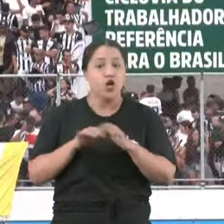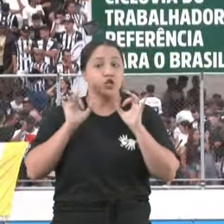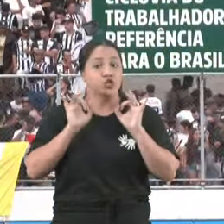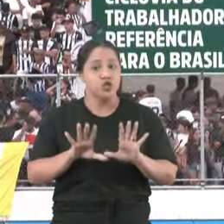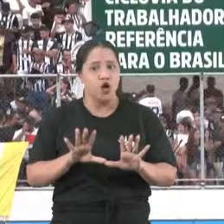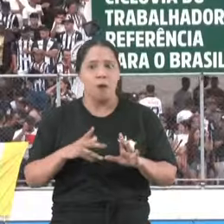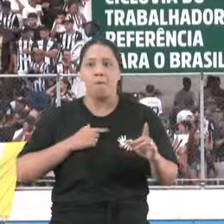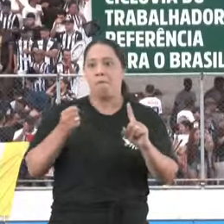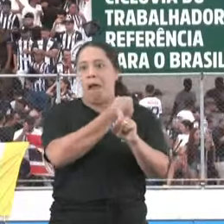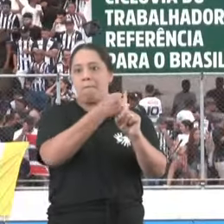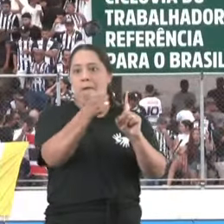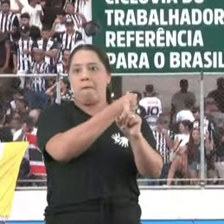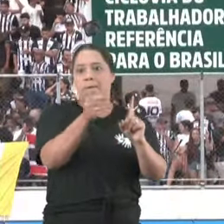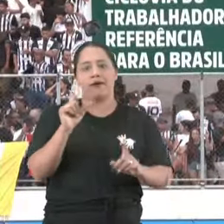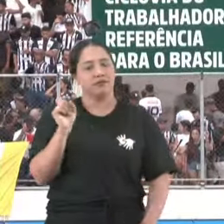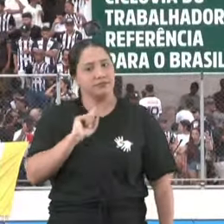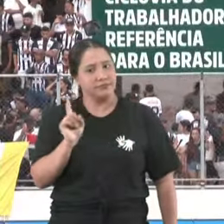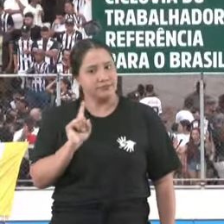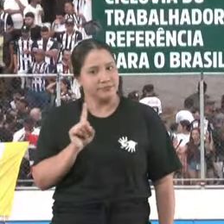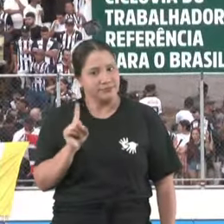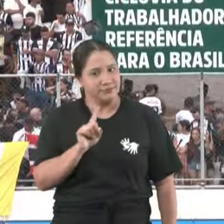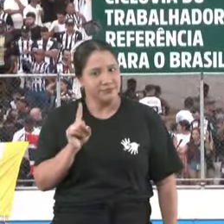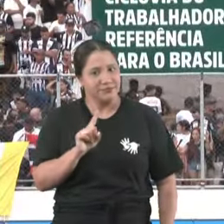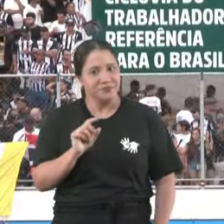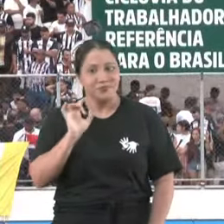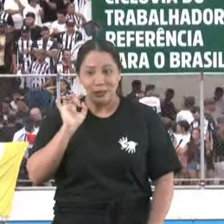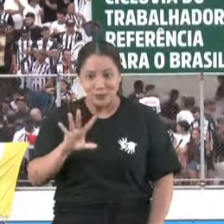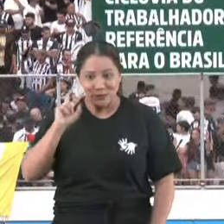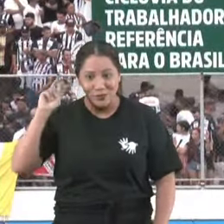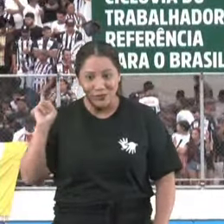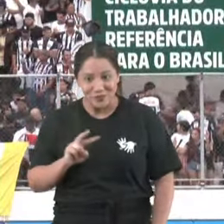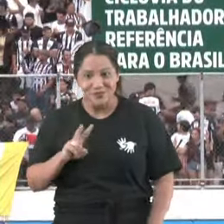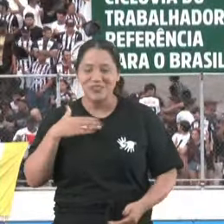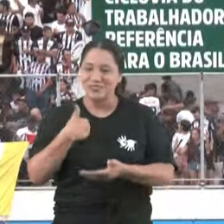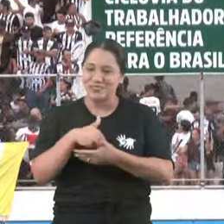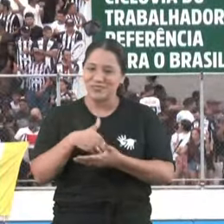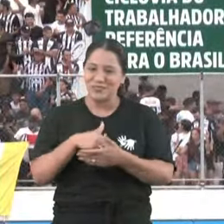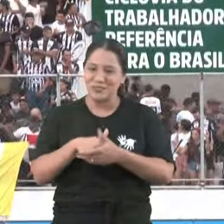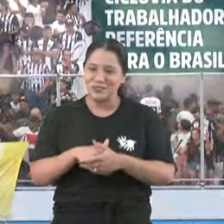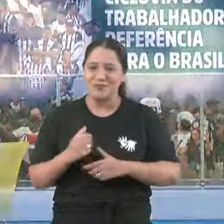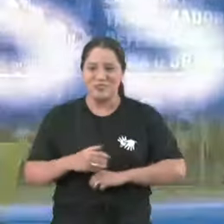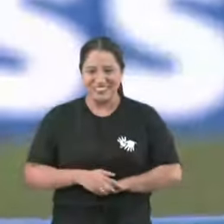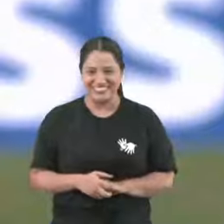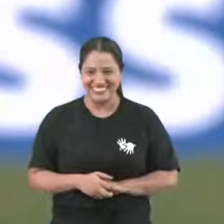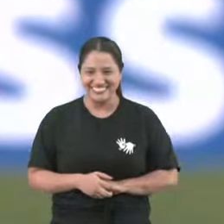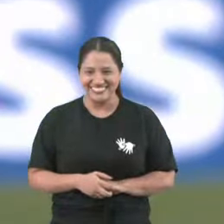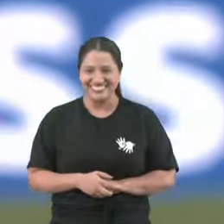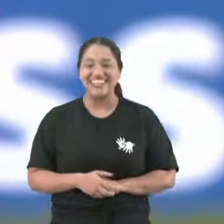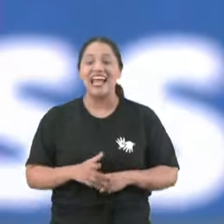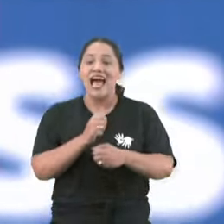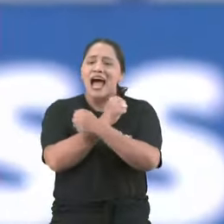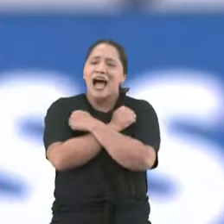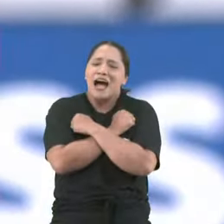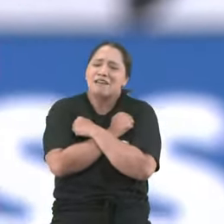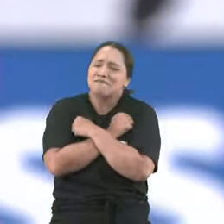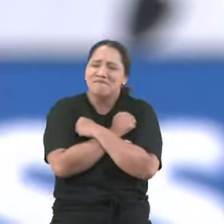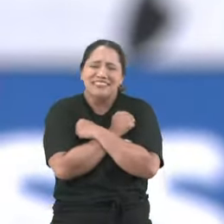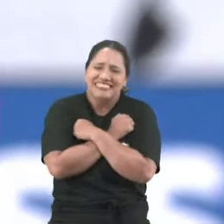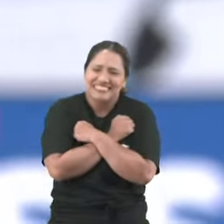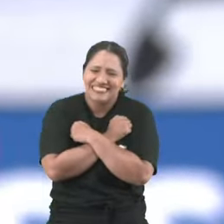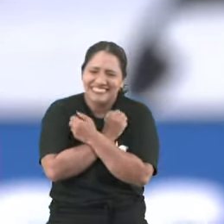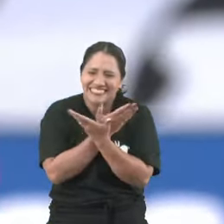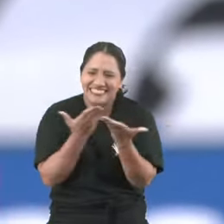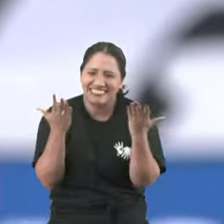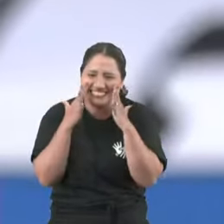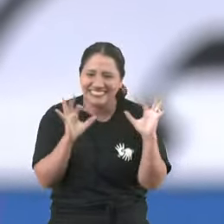na pancadaria, né? Assim que a gente gosta de ver o nosso futebol. Abraçando tantos que estão conosco